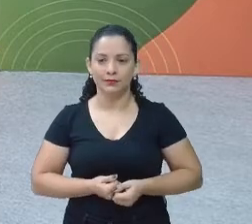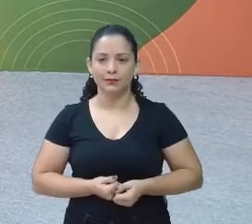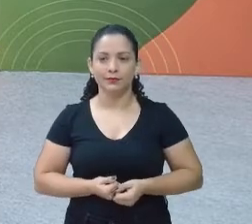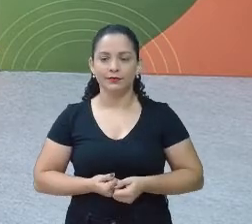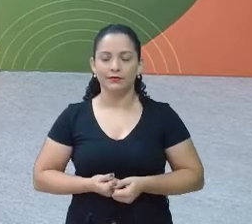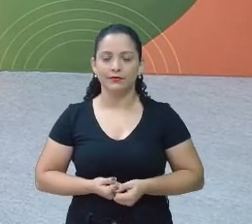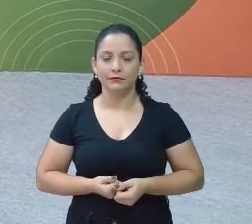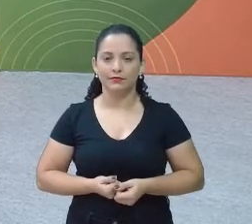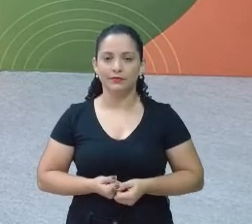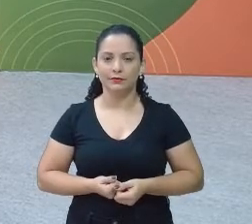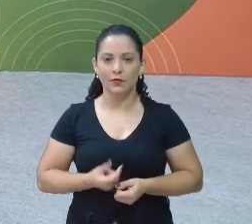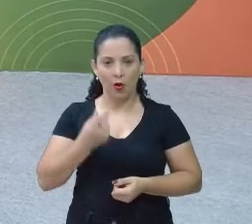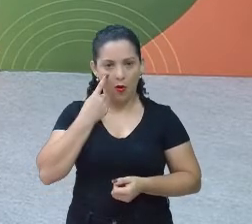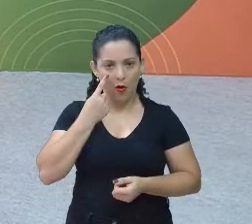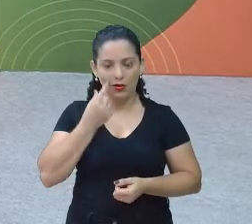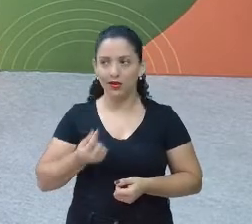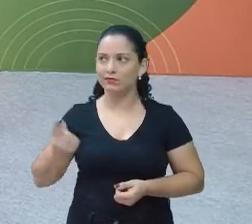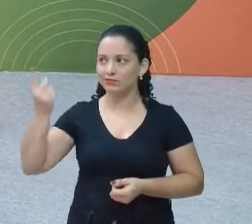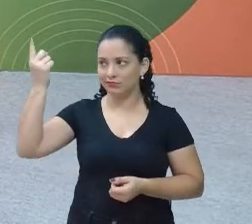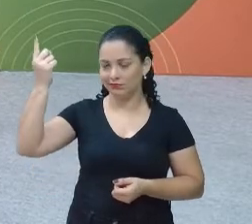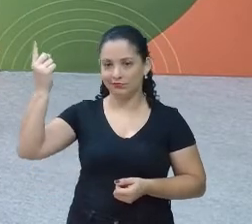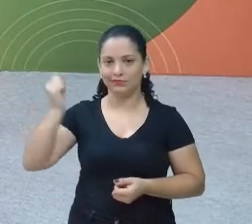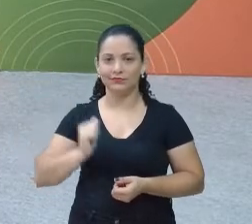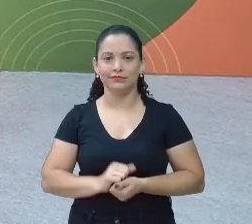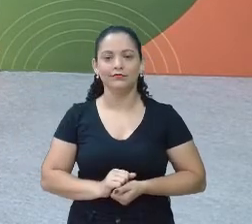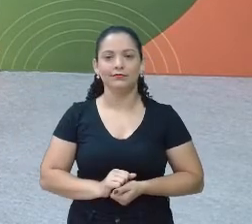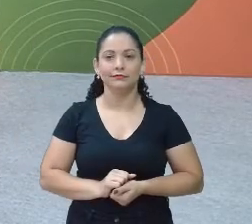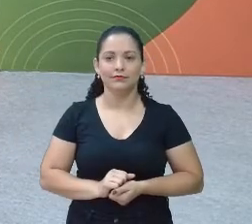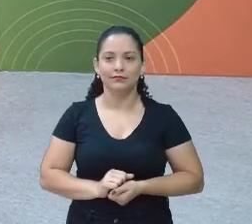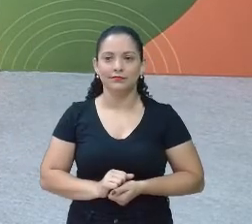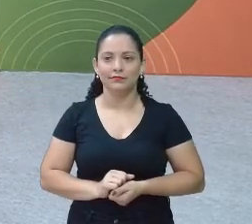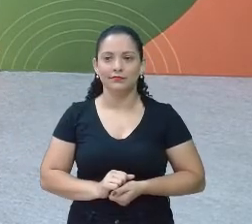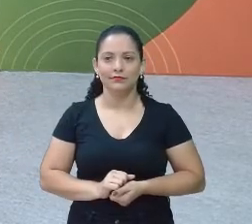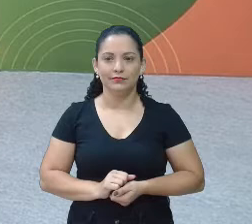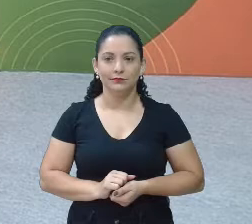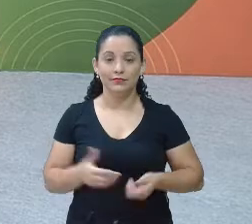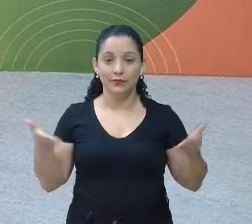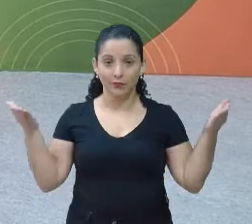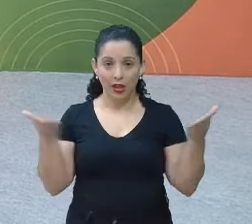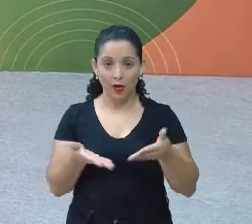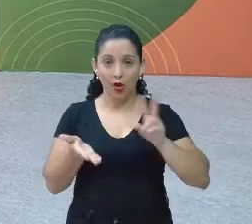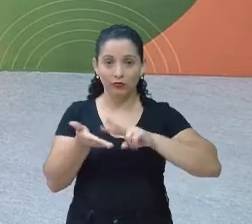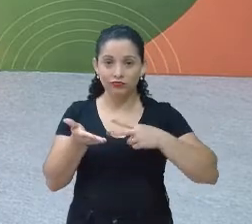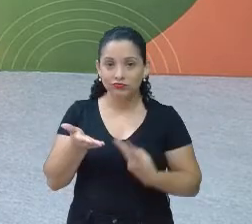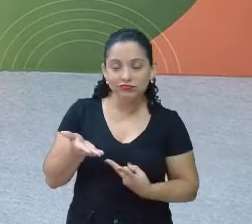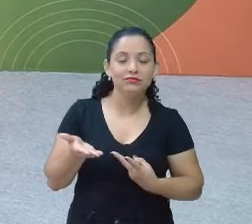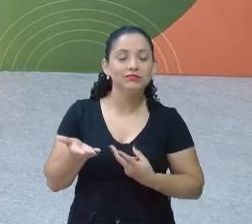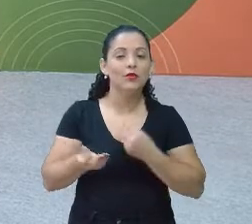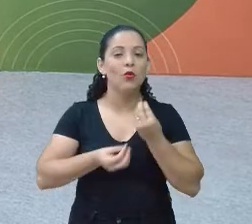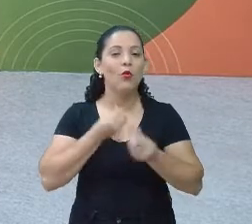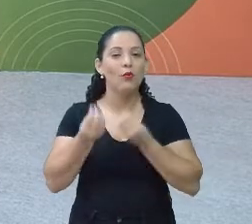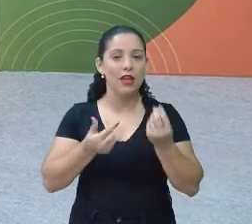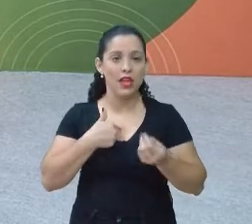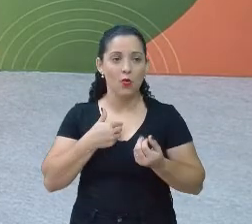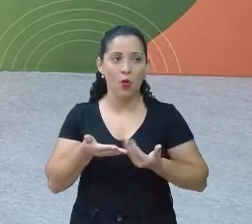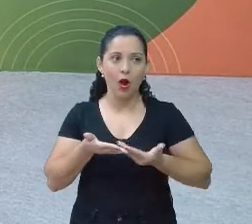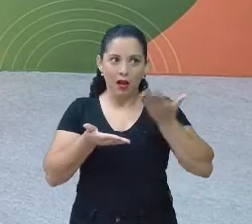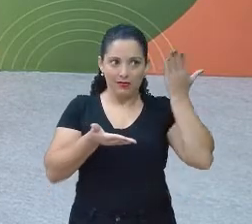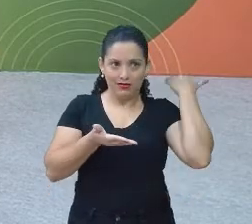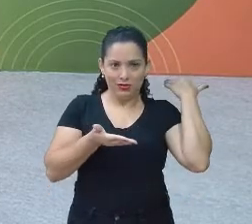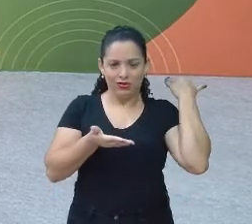it was, we, you, they were, tá bom? Para que a gente conjugue eu estava, eu era, estavas ou